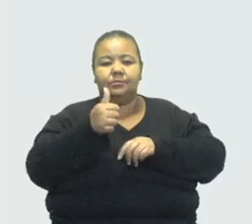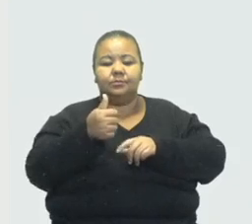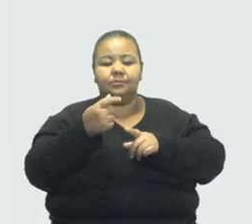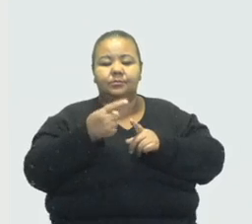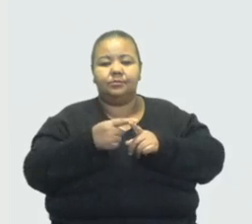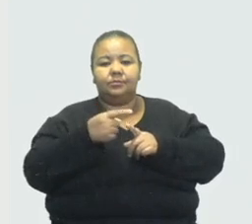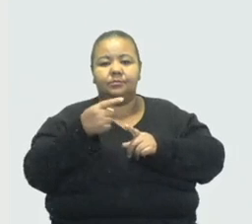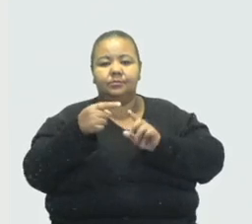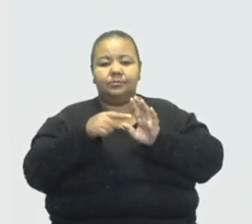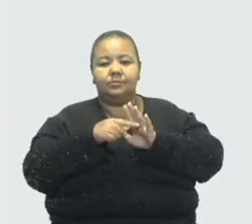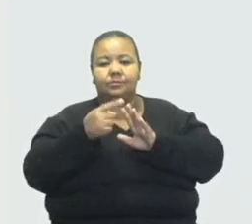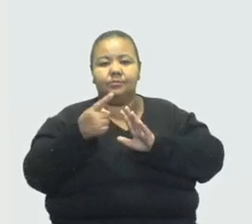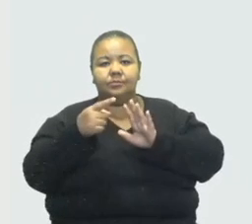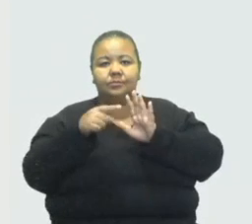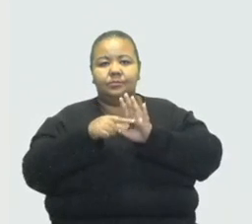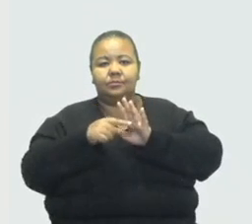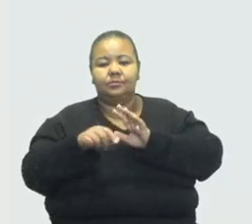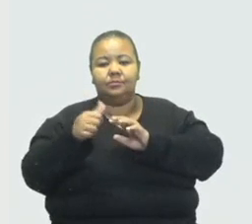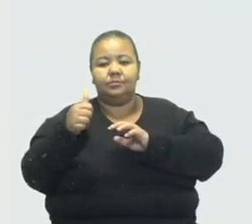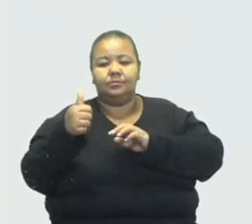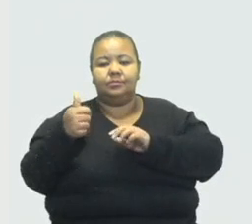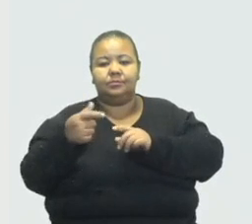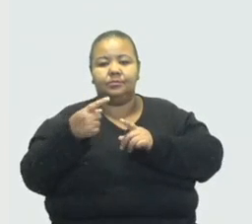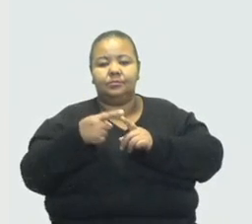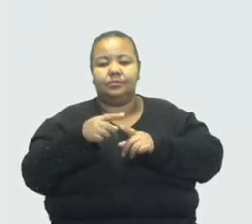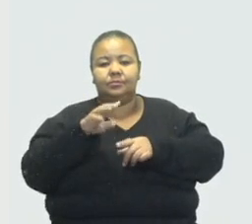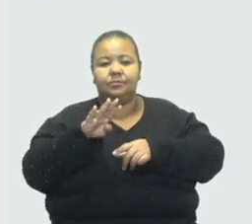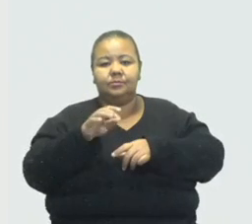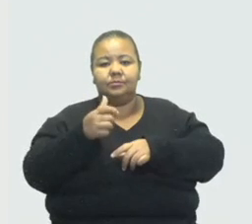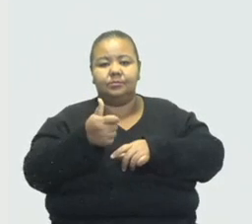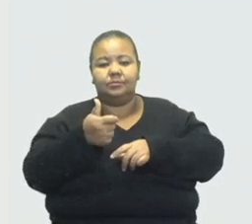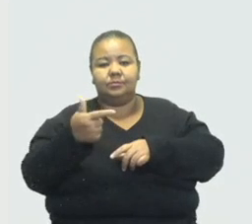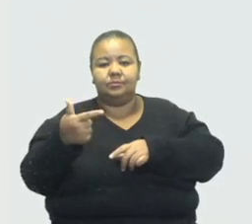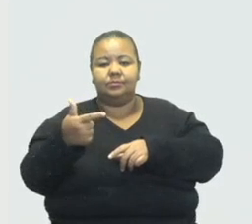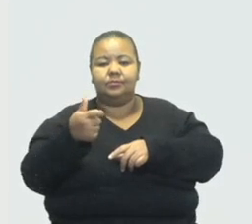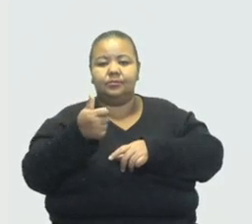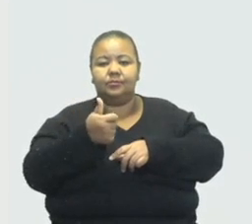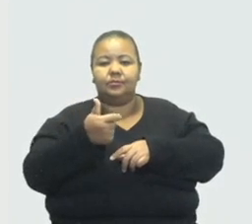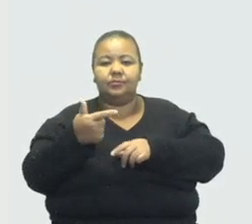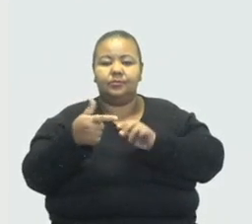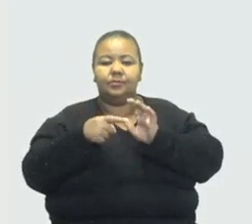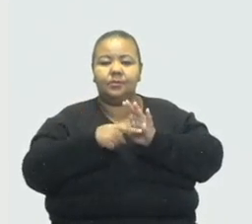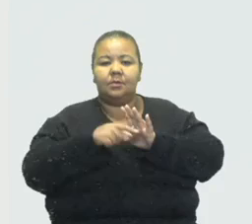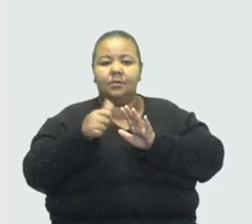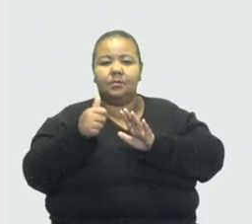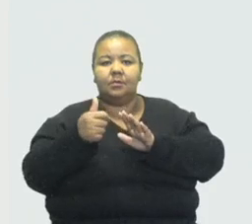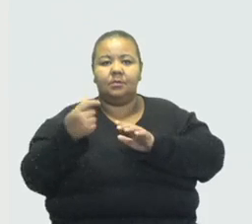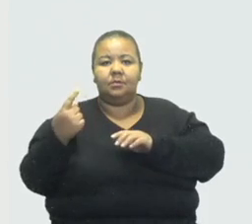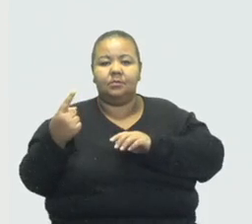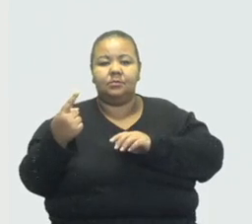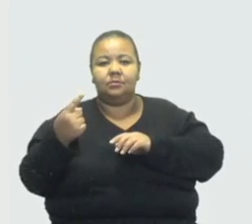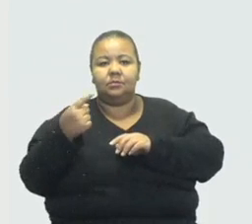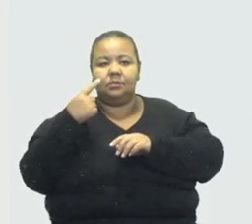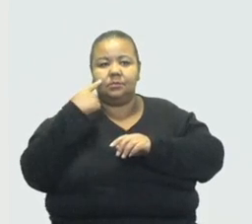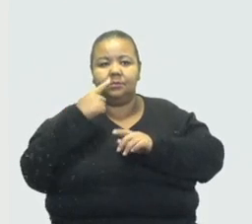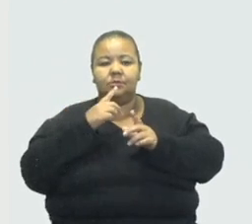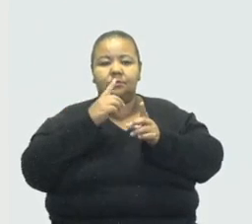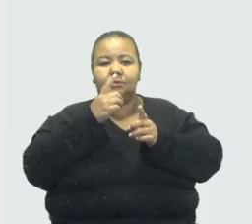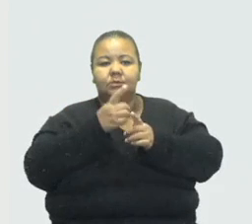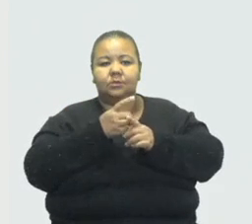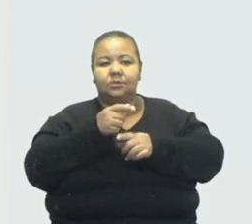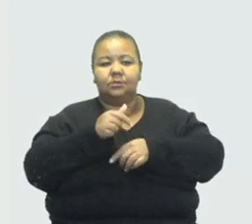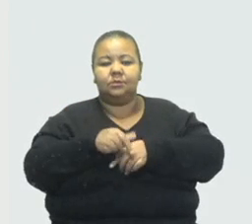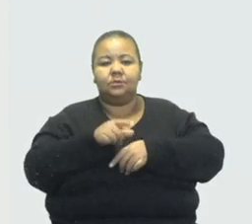1, menos 11. 3 vezes 4, 12. 12 menos 11, 1. Veja que aqui encontrei a nossa